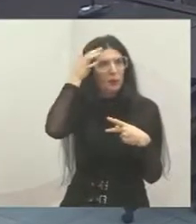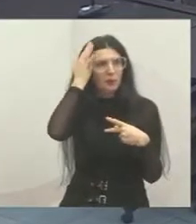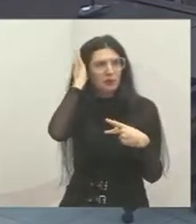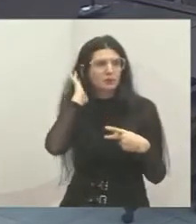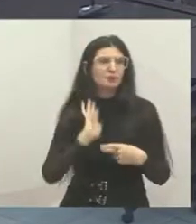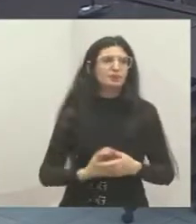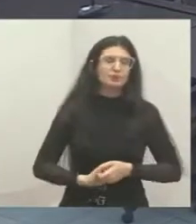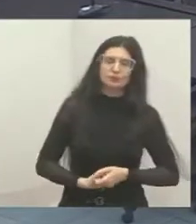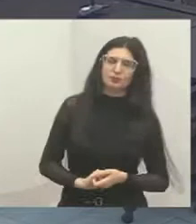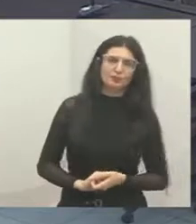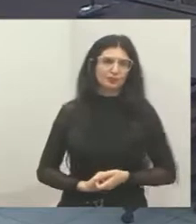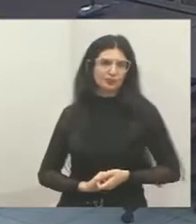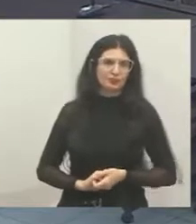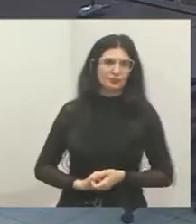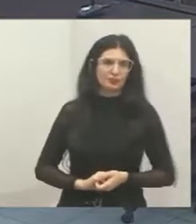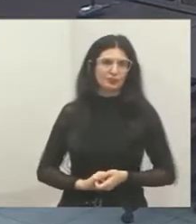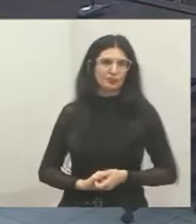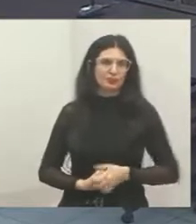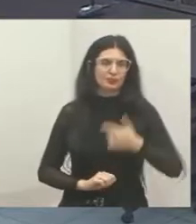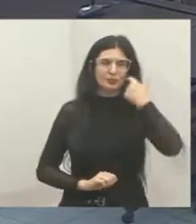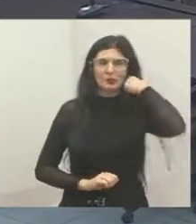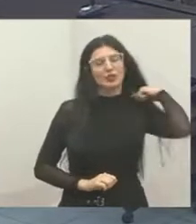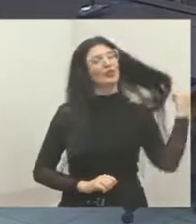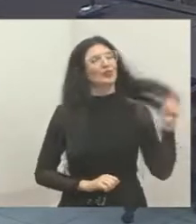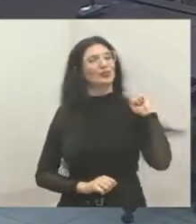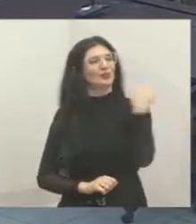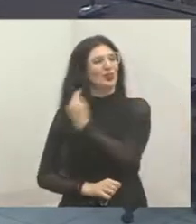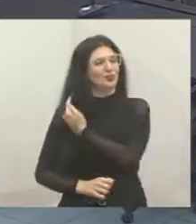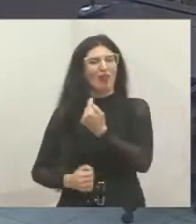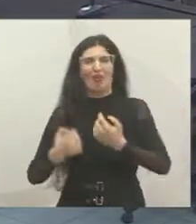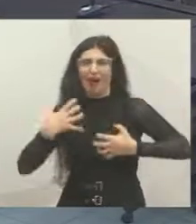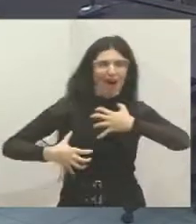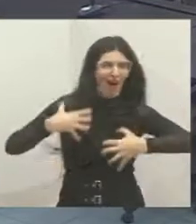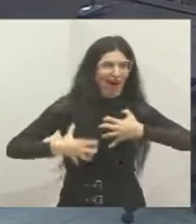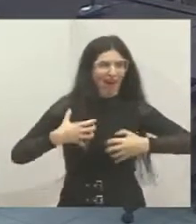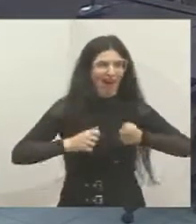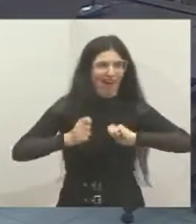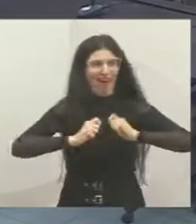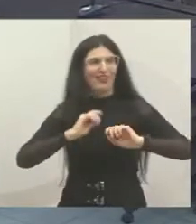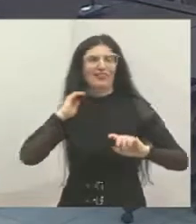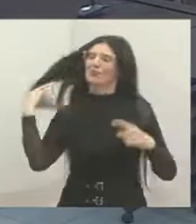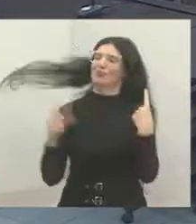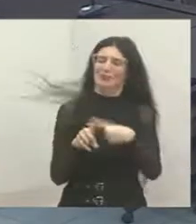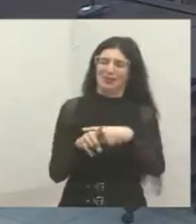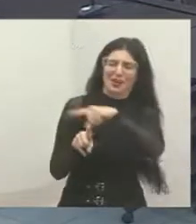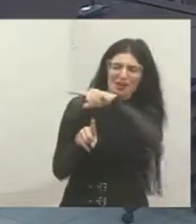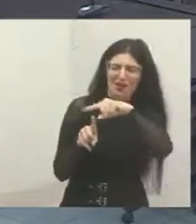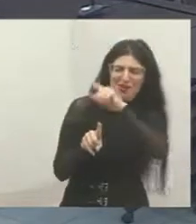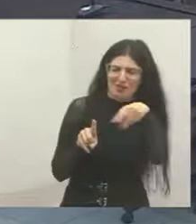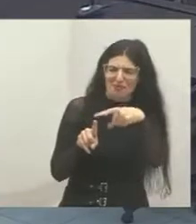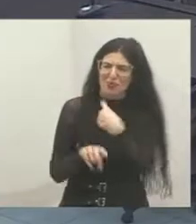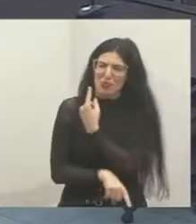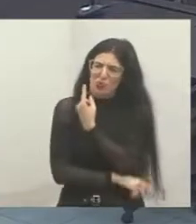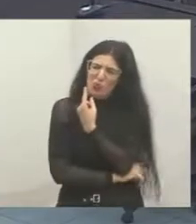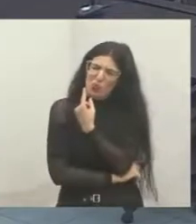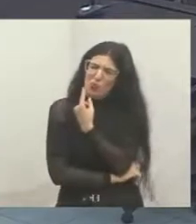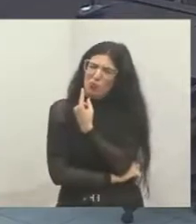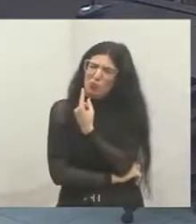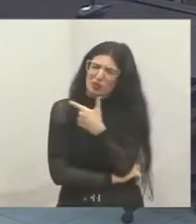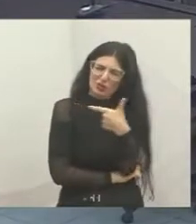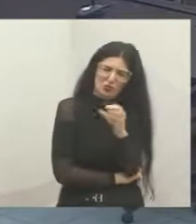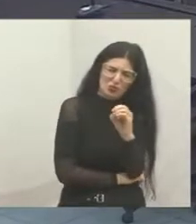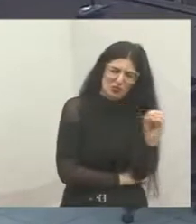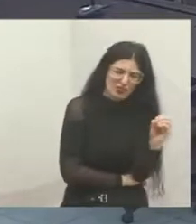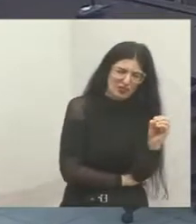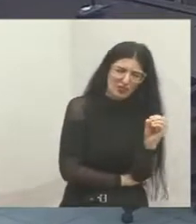controlador, né, que aí deixa a gente cada vez mais desesperado, né? Porque se tem uma meta de 1.200, né, e acabou